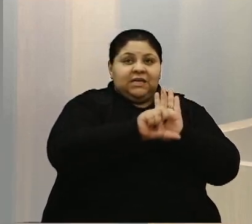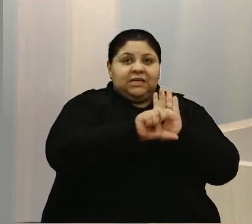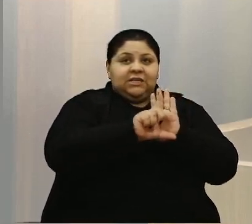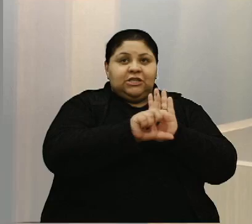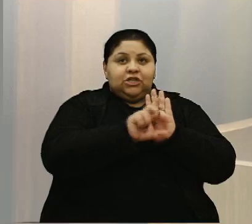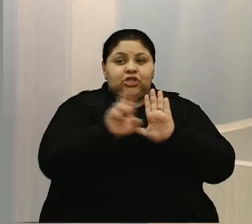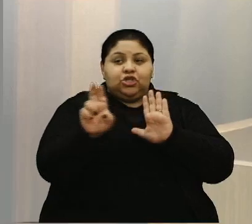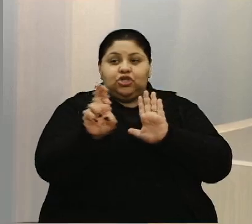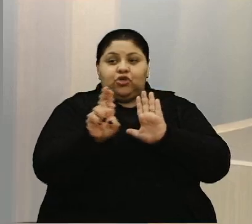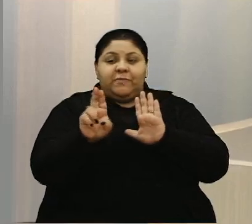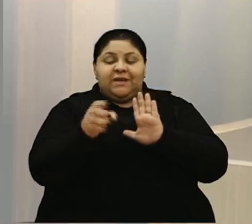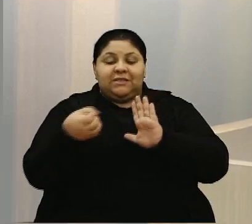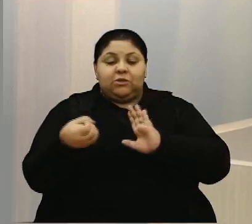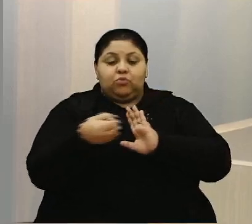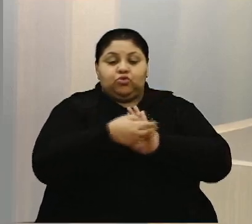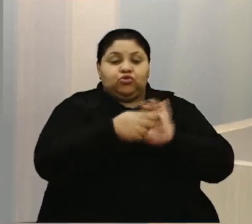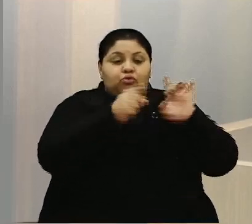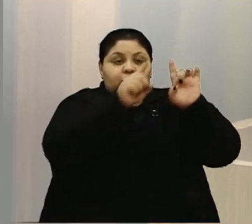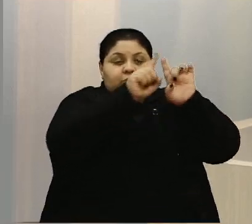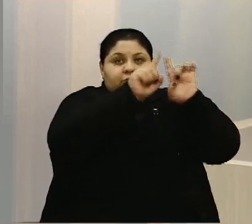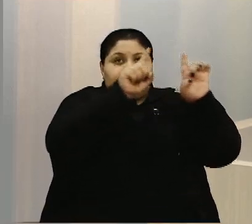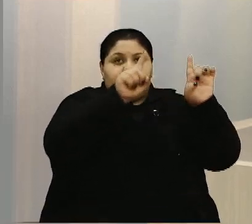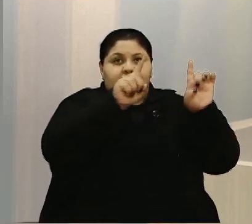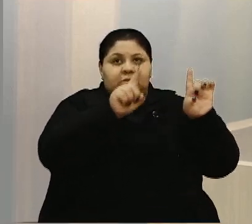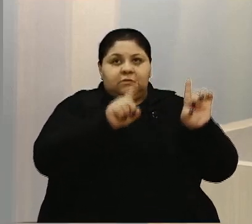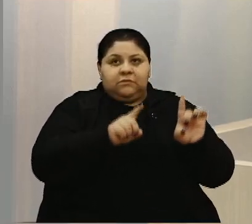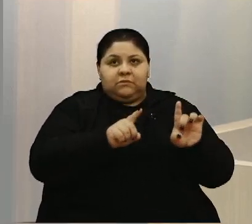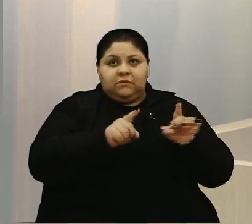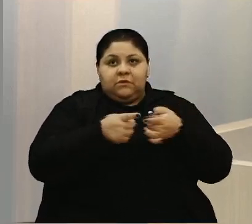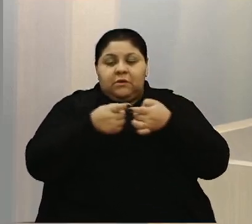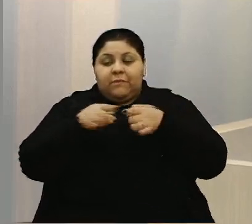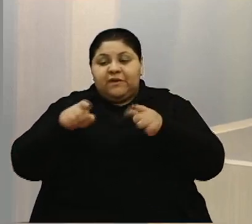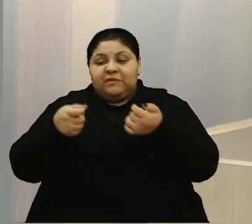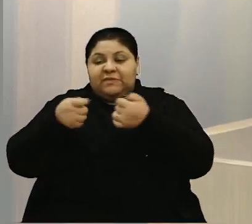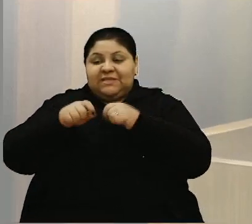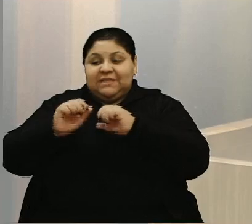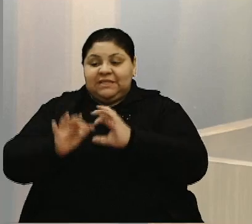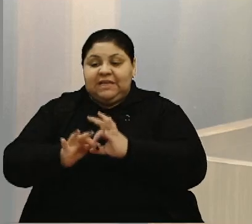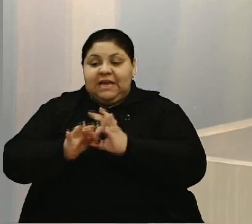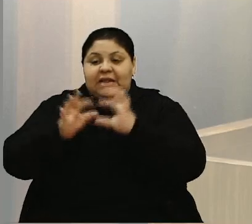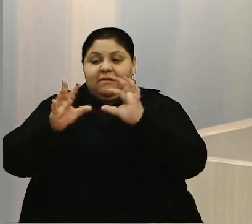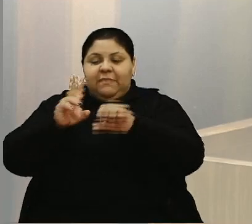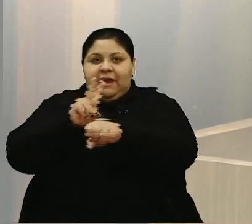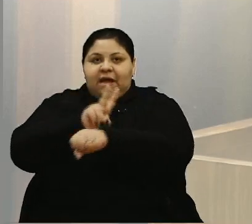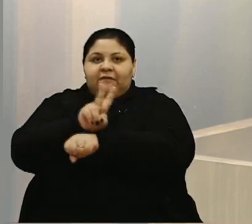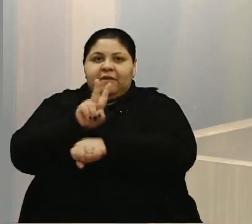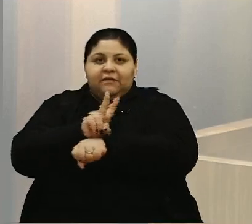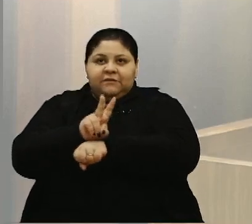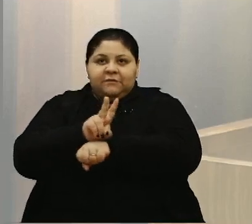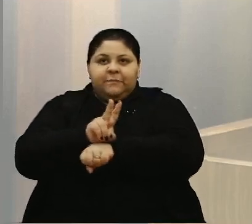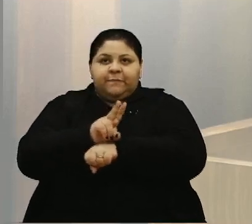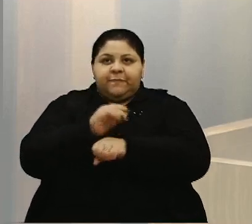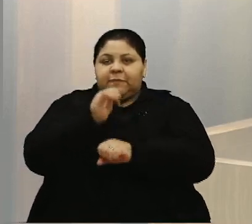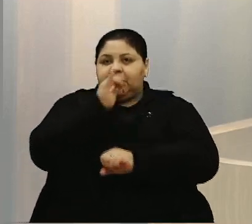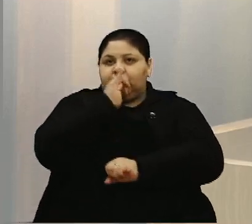novos servidores sem que haja a vacância da vaga. Então, aquelas UBSs que têm médicos de férias, que têm